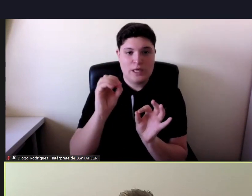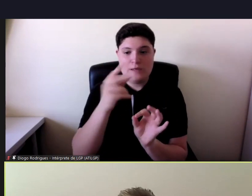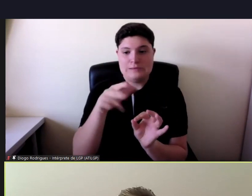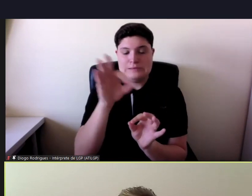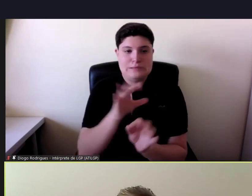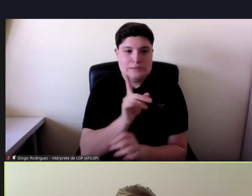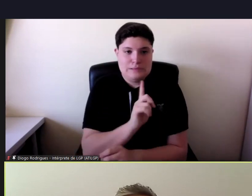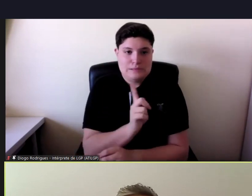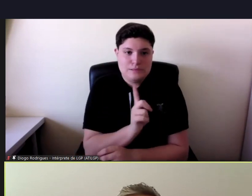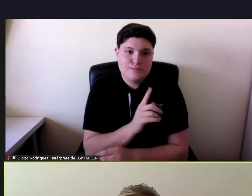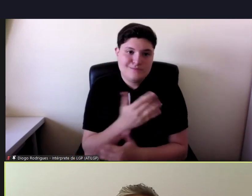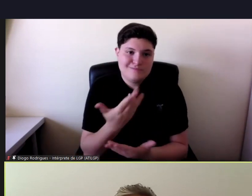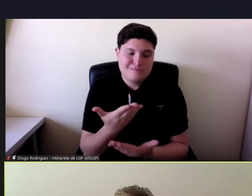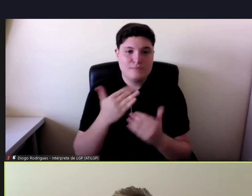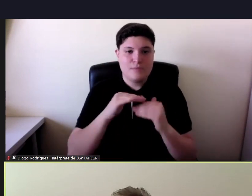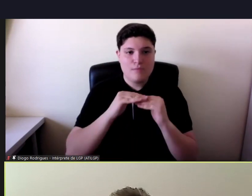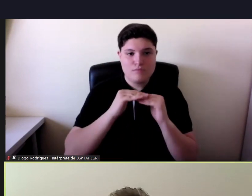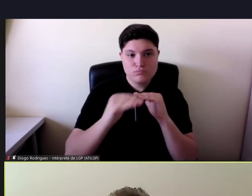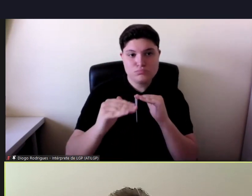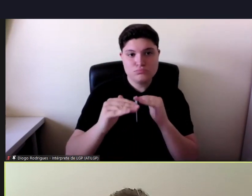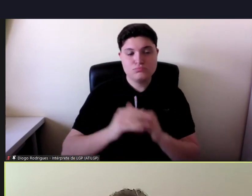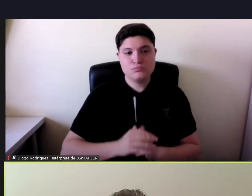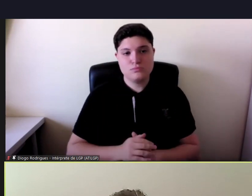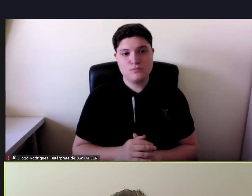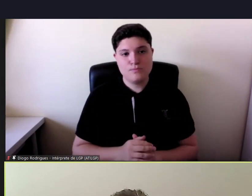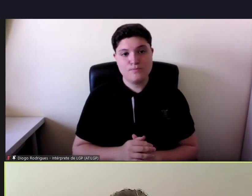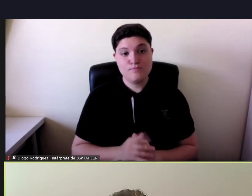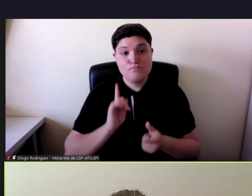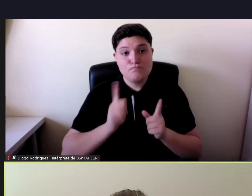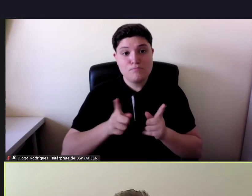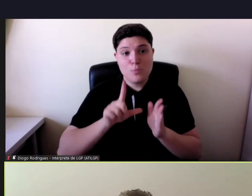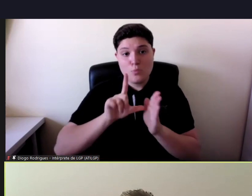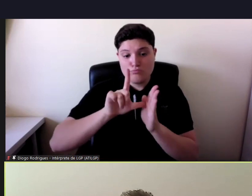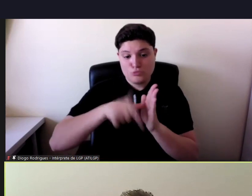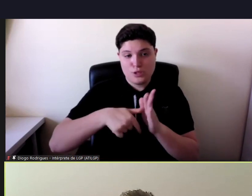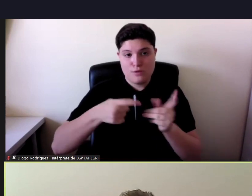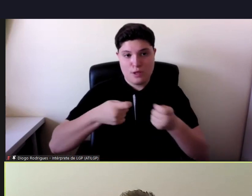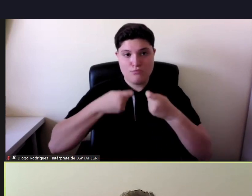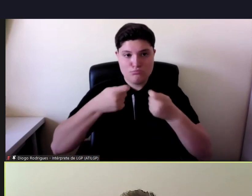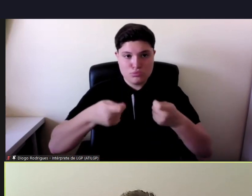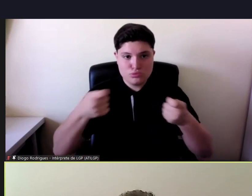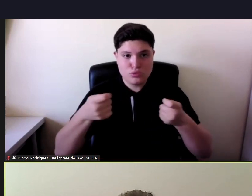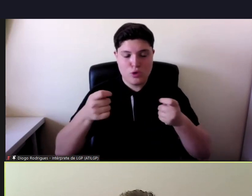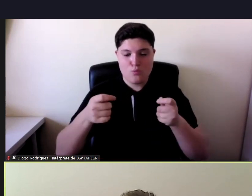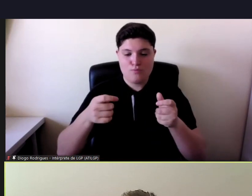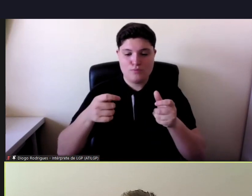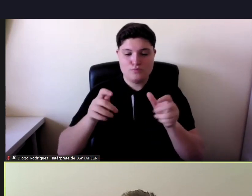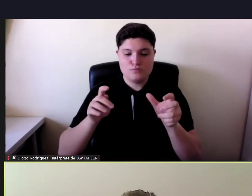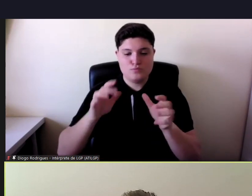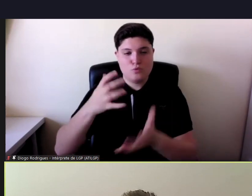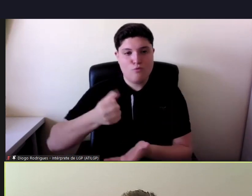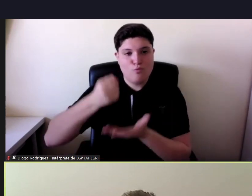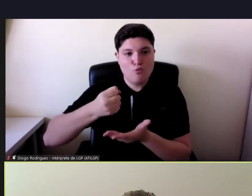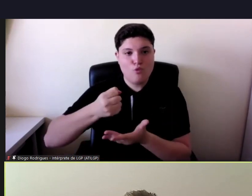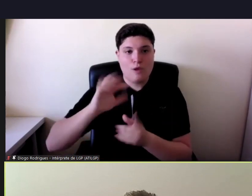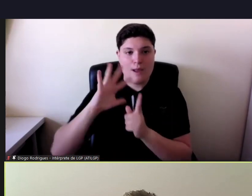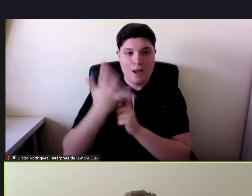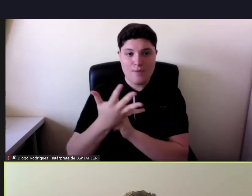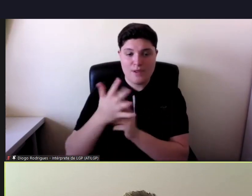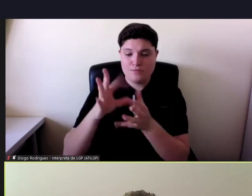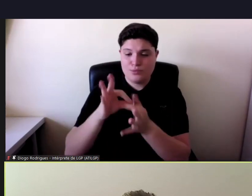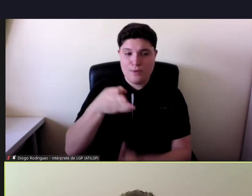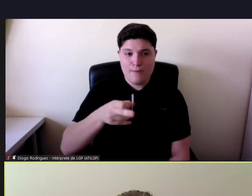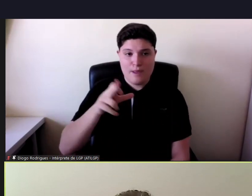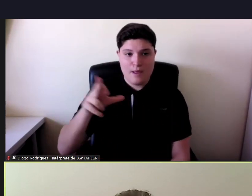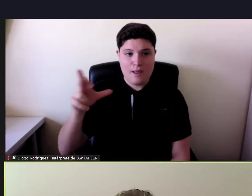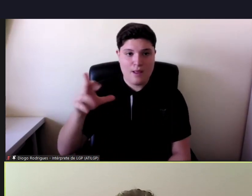importância, ou pelo menos há uns que são pré-requisitos de outros. E as razões parecem óbvias. Isto é, sem o suporte de